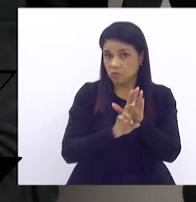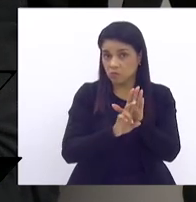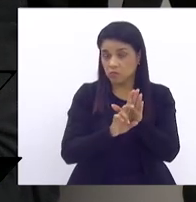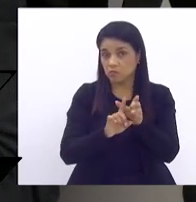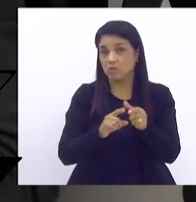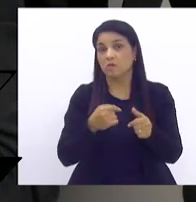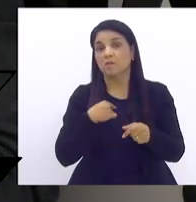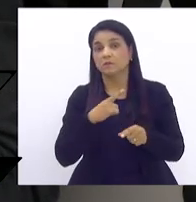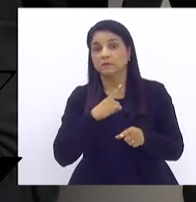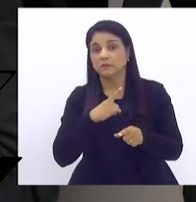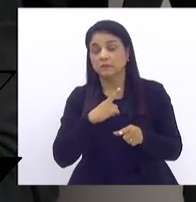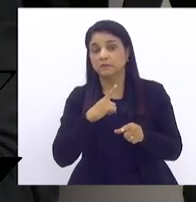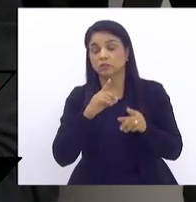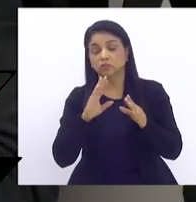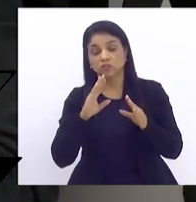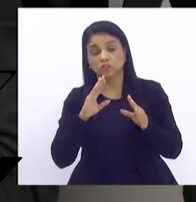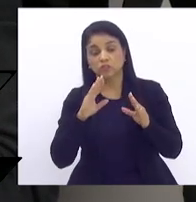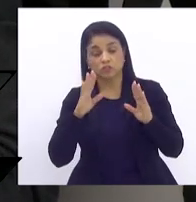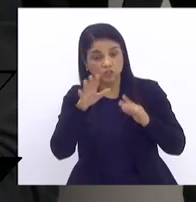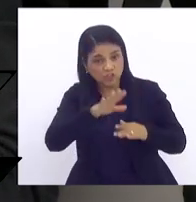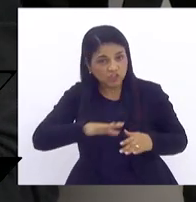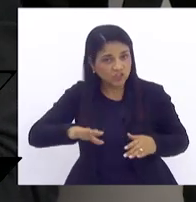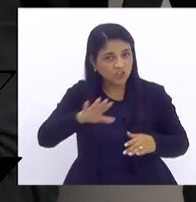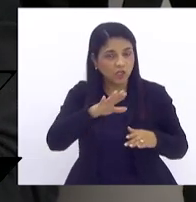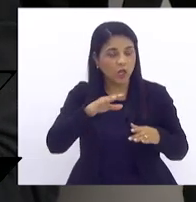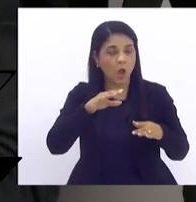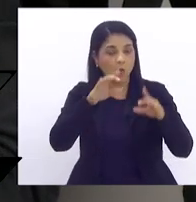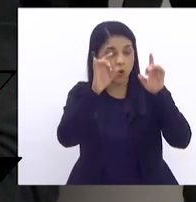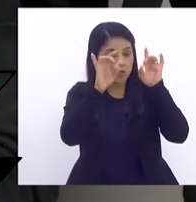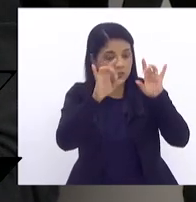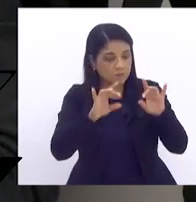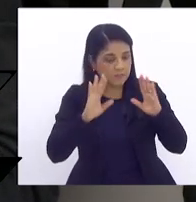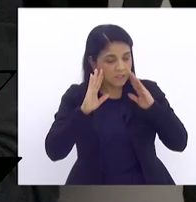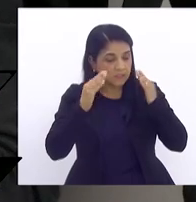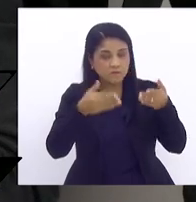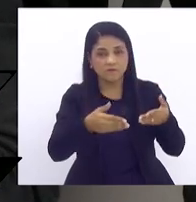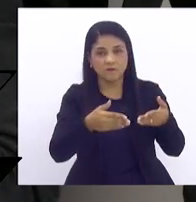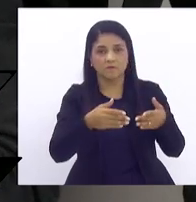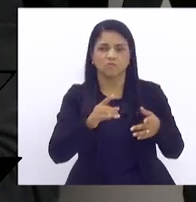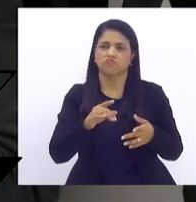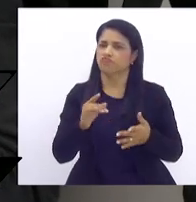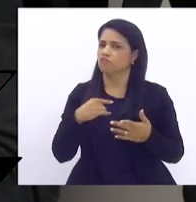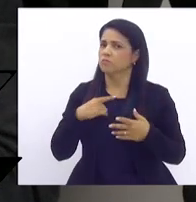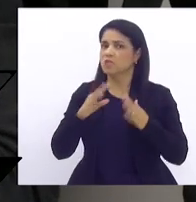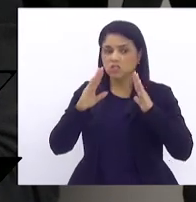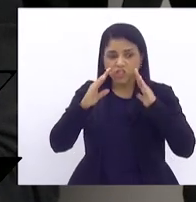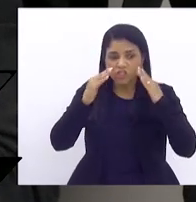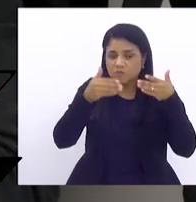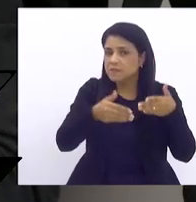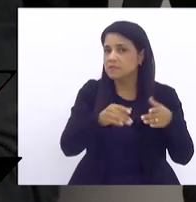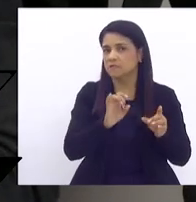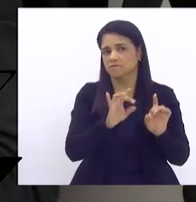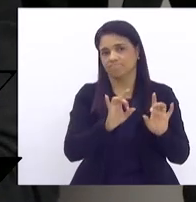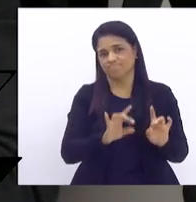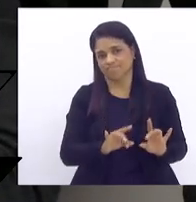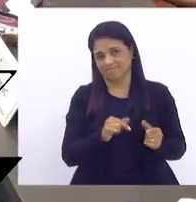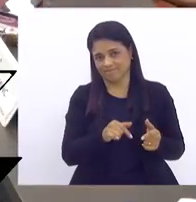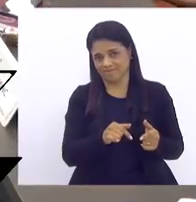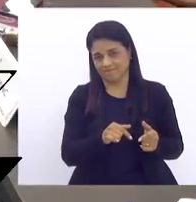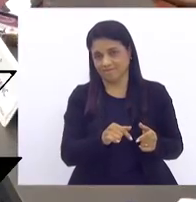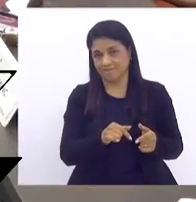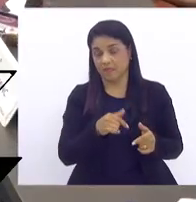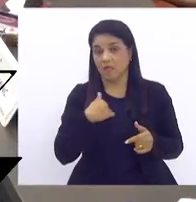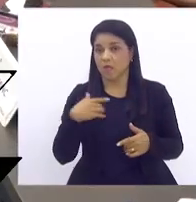uma autorização específica e pontual? Não, é específica. Não, é específica. Não tem jeito, tem que ser específica. E, além do mais, deputado, se o senhor me